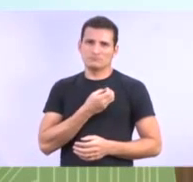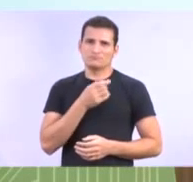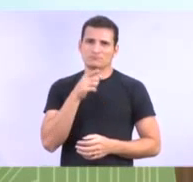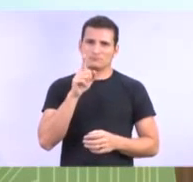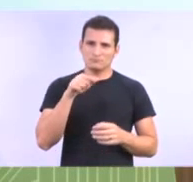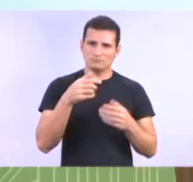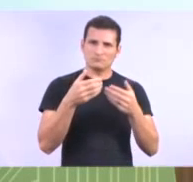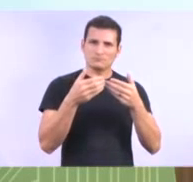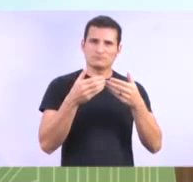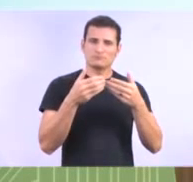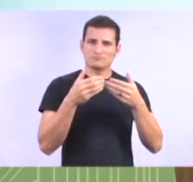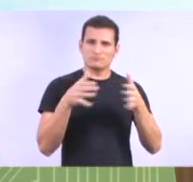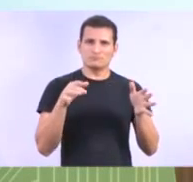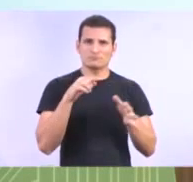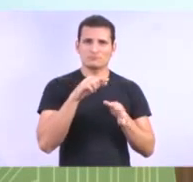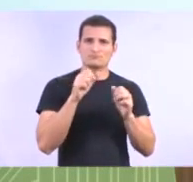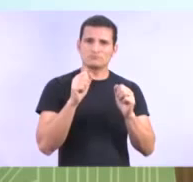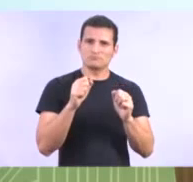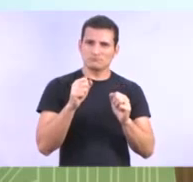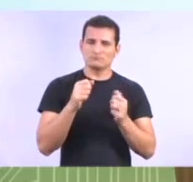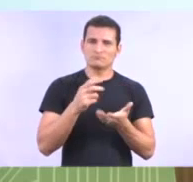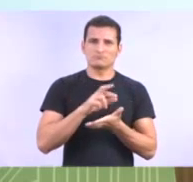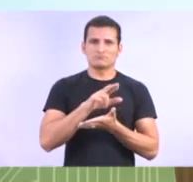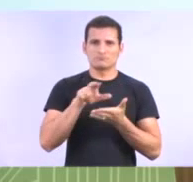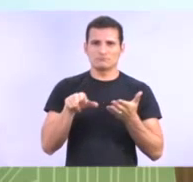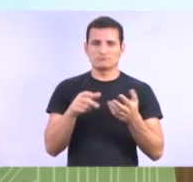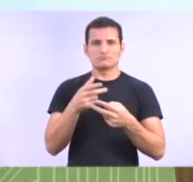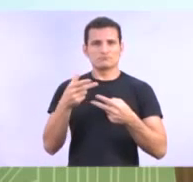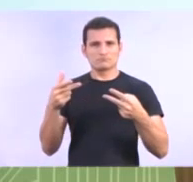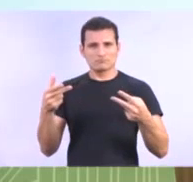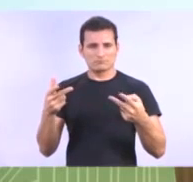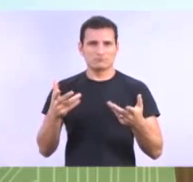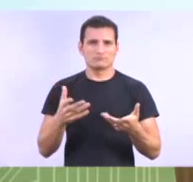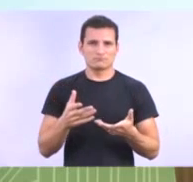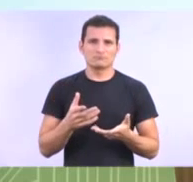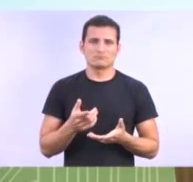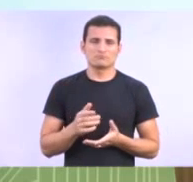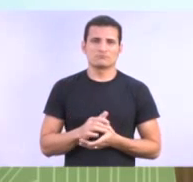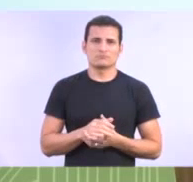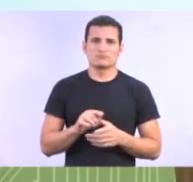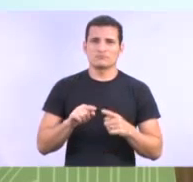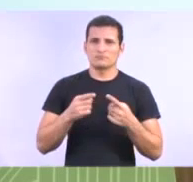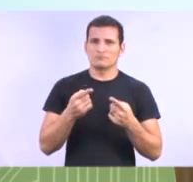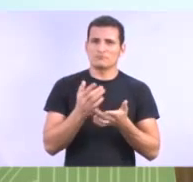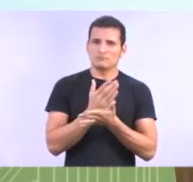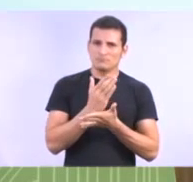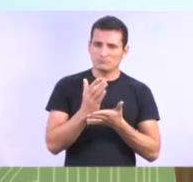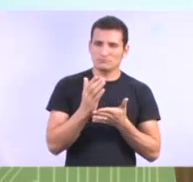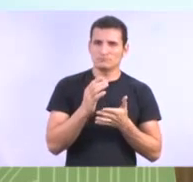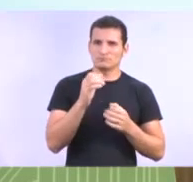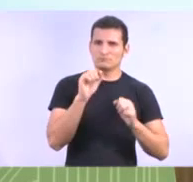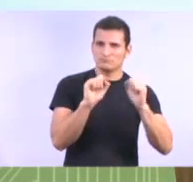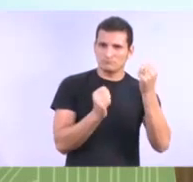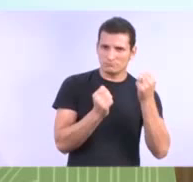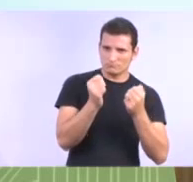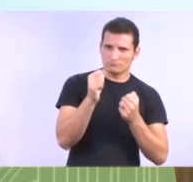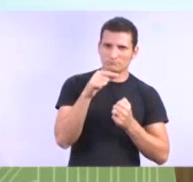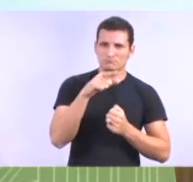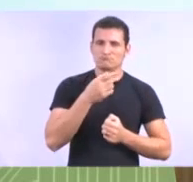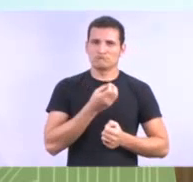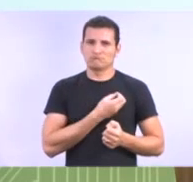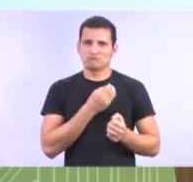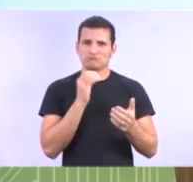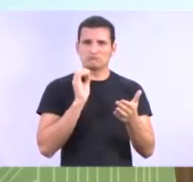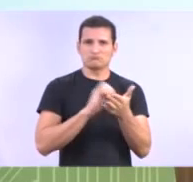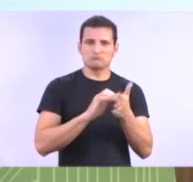aberto, ele pode funcionar com vários equipamentos, mas alguns fabricantes implementam um protocolo próprio, e